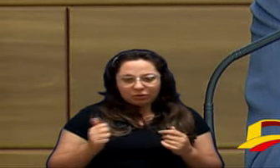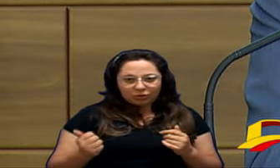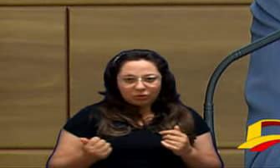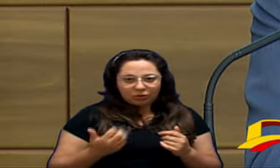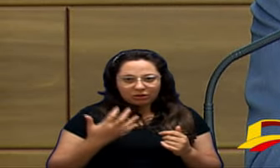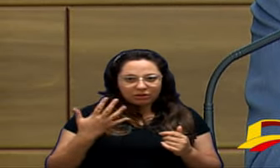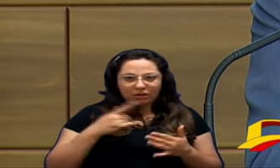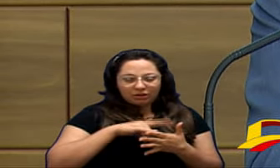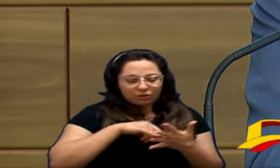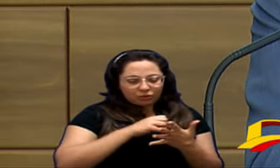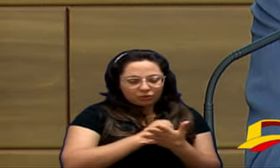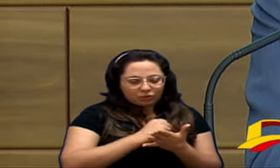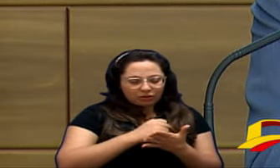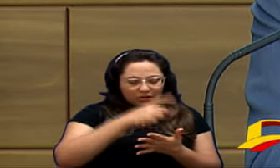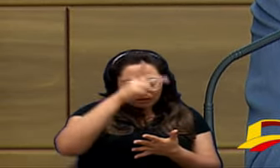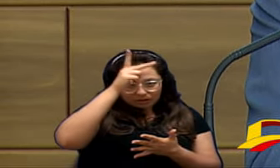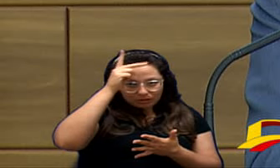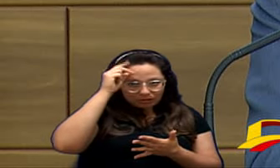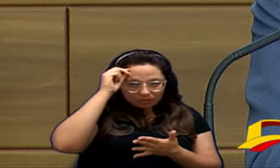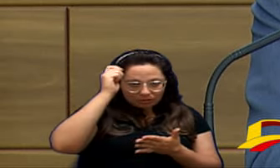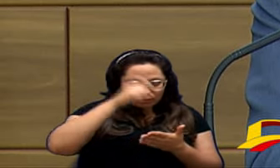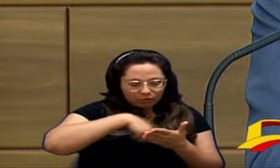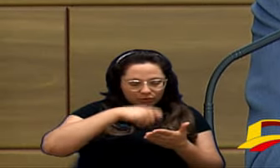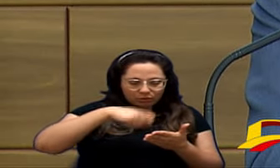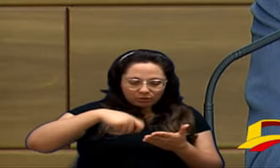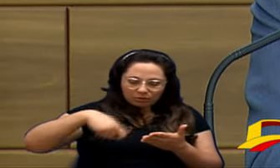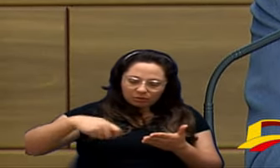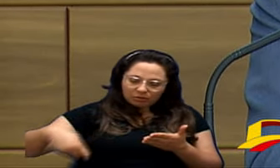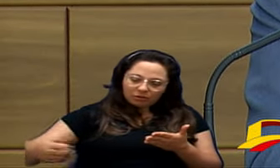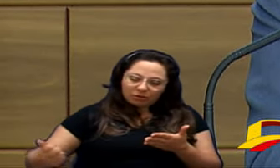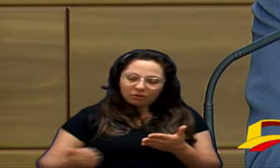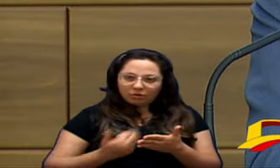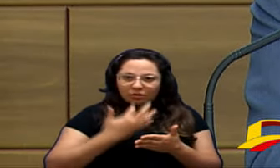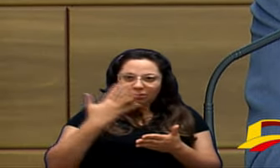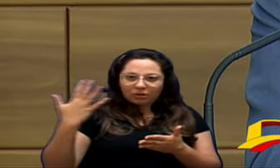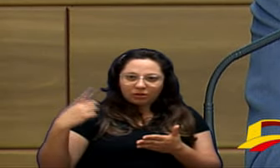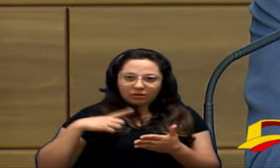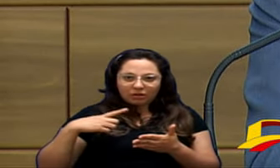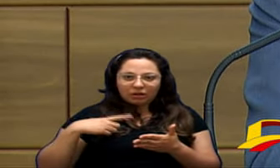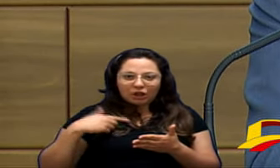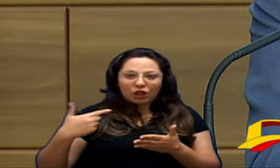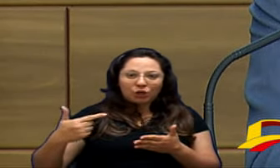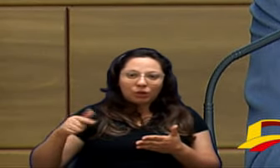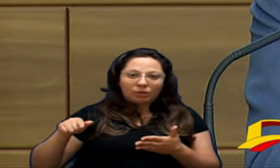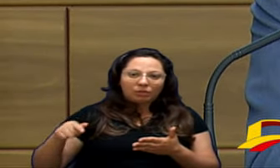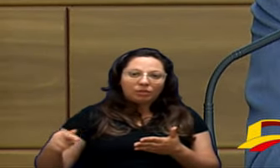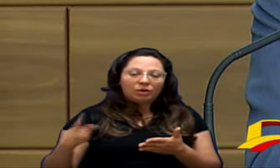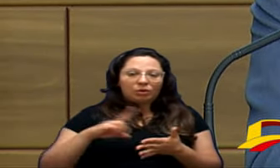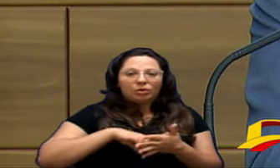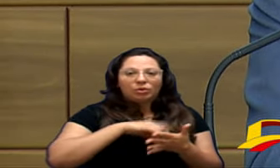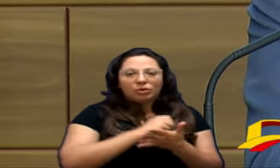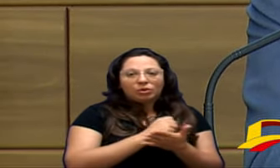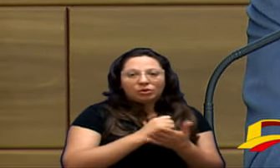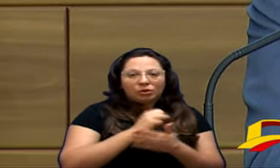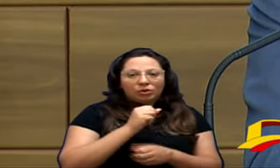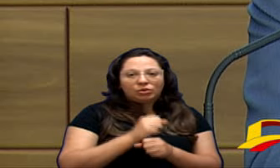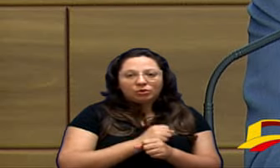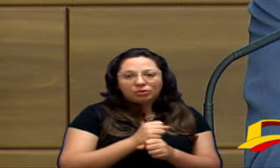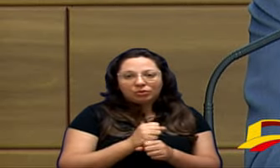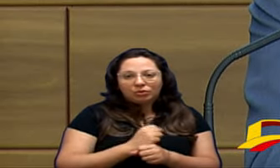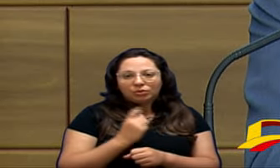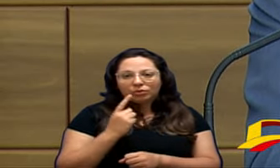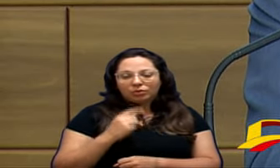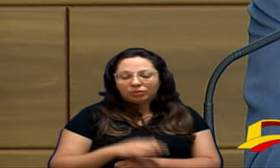de contratos que a prefeitura assina a prefeitura o último levantamento que eu tinha chegou a assinar mais de 2000 contratos no ano então assim